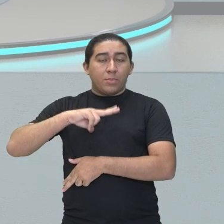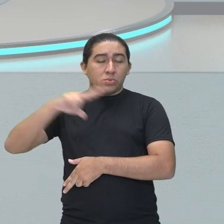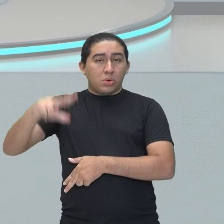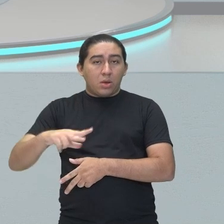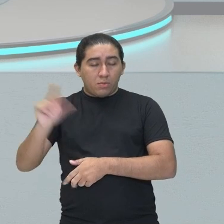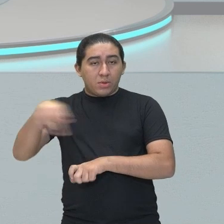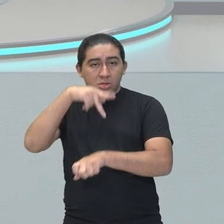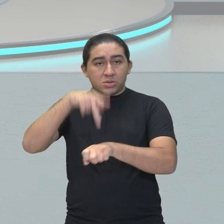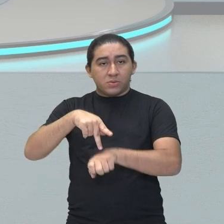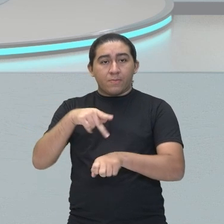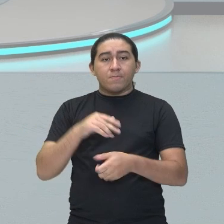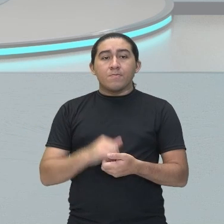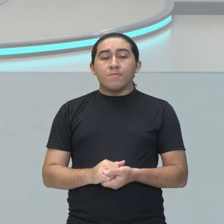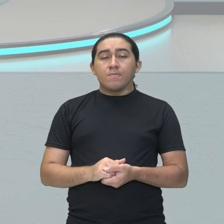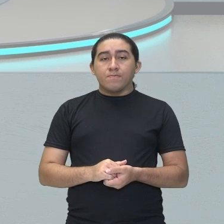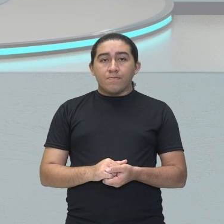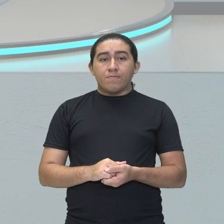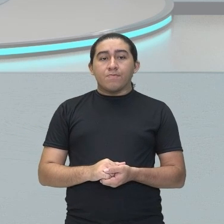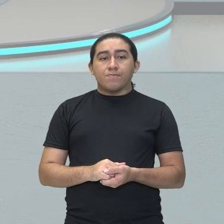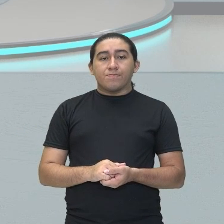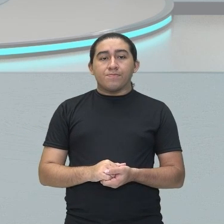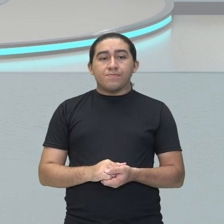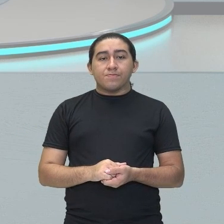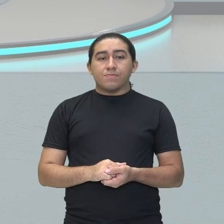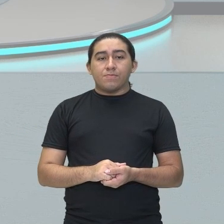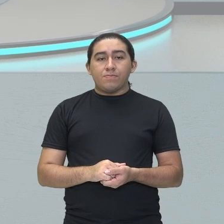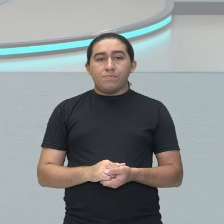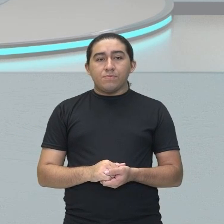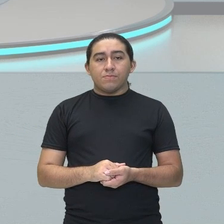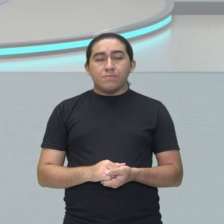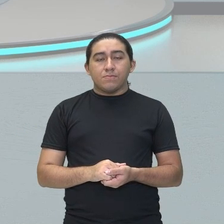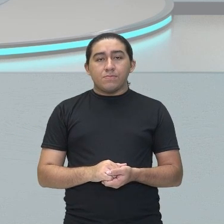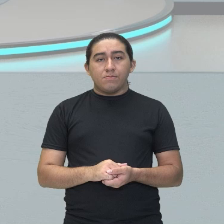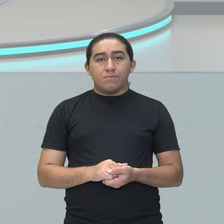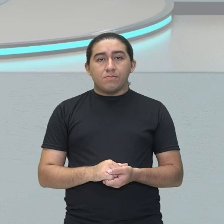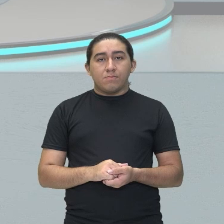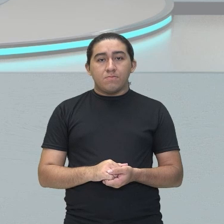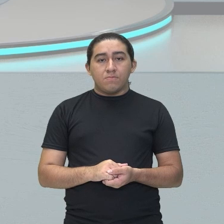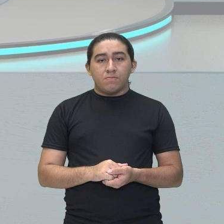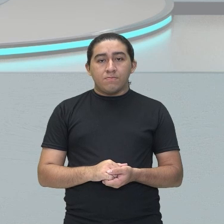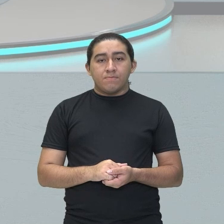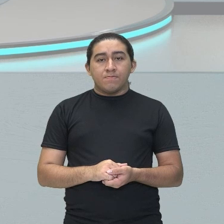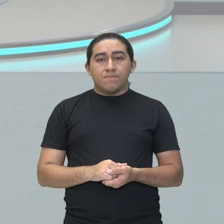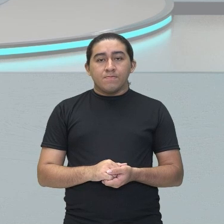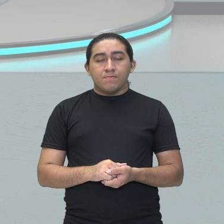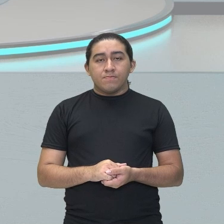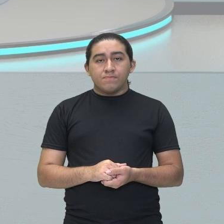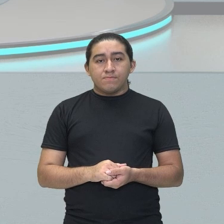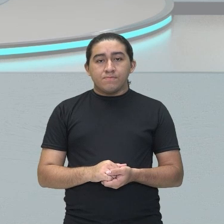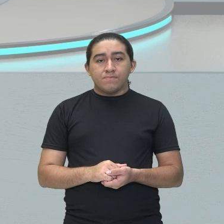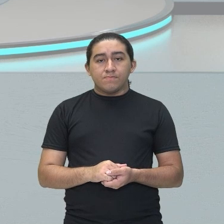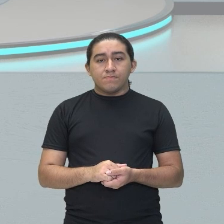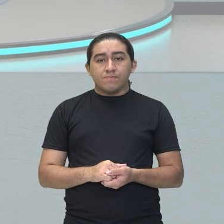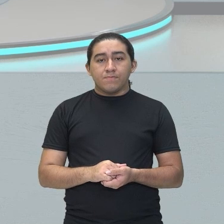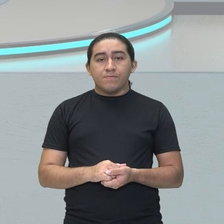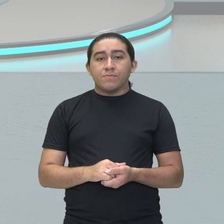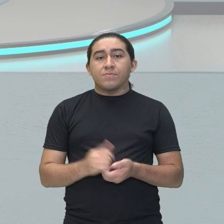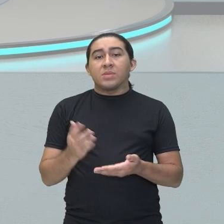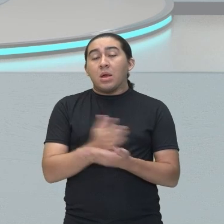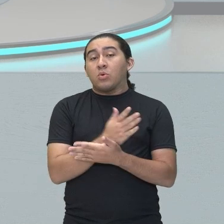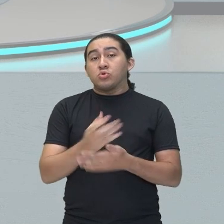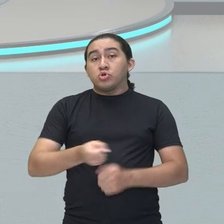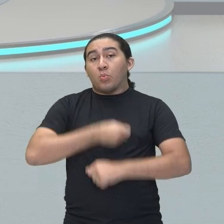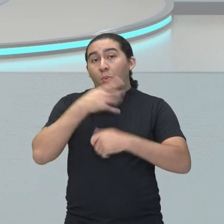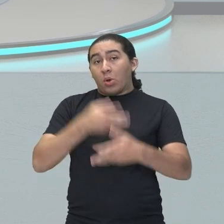aqueles pesados impostos que eles impunham aos brasileiros. Então, alguns poetas, Árcades, abordaram